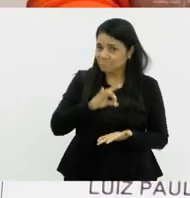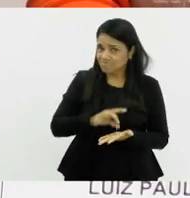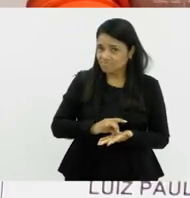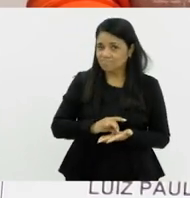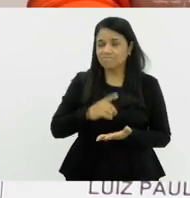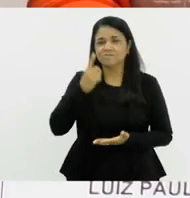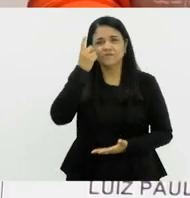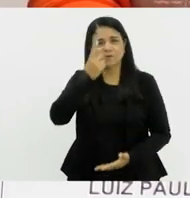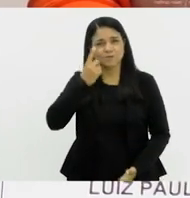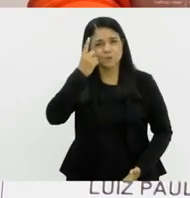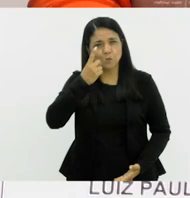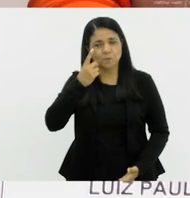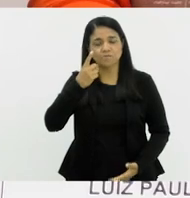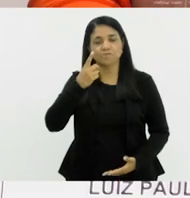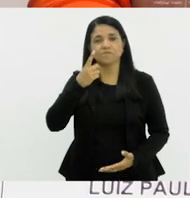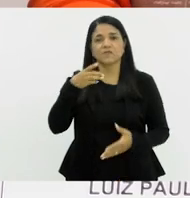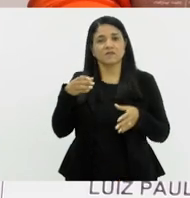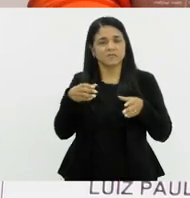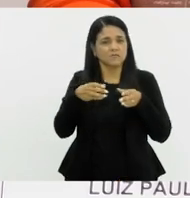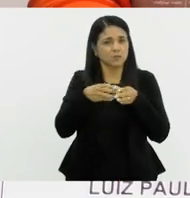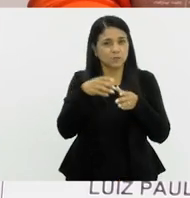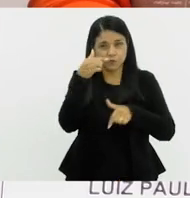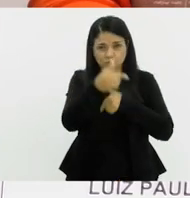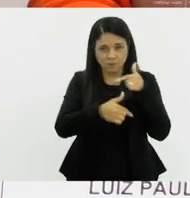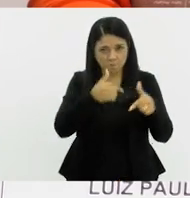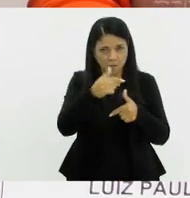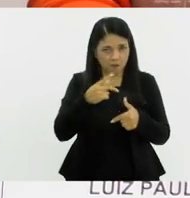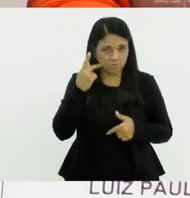deputada, essa frente parlamentar, né,